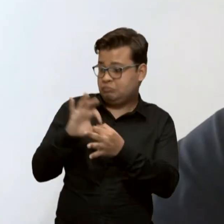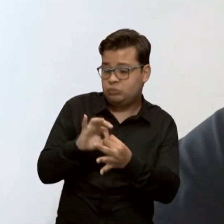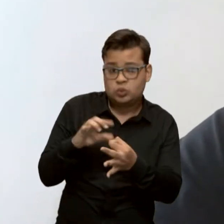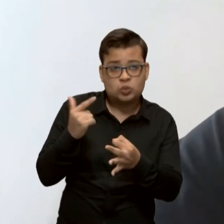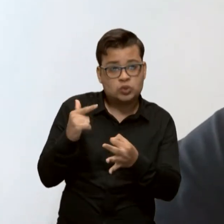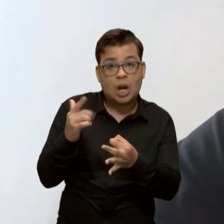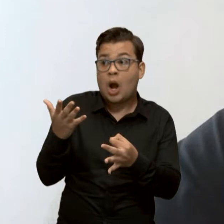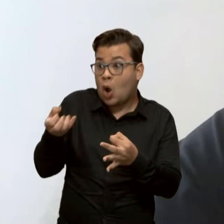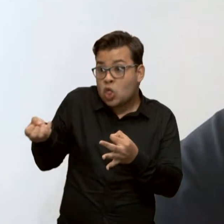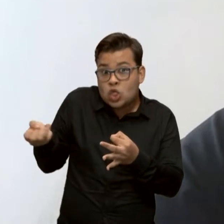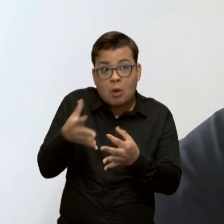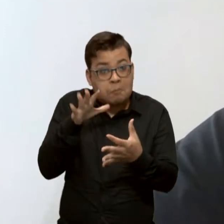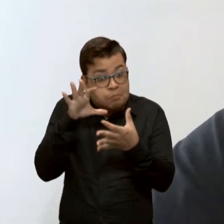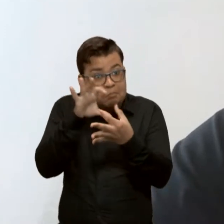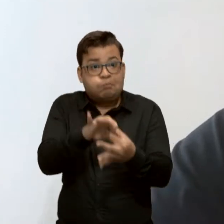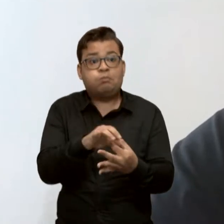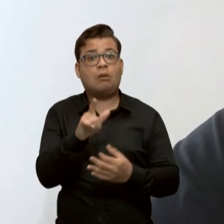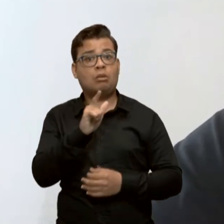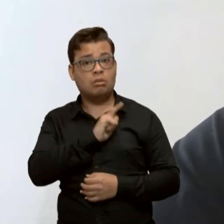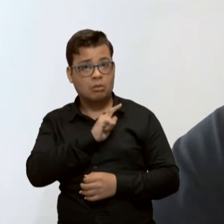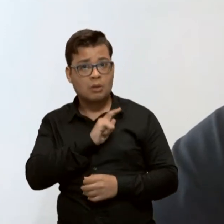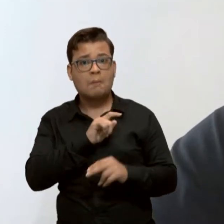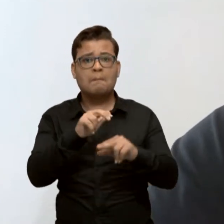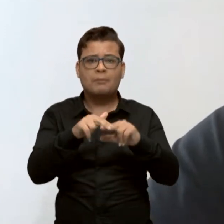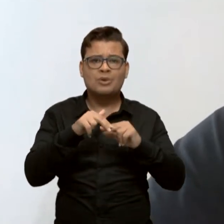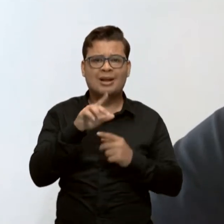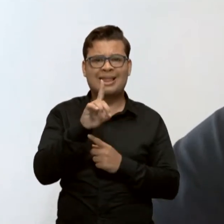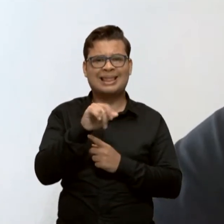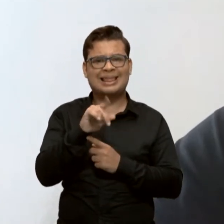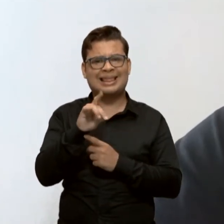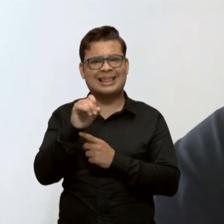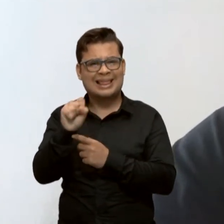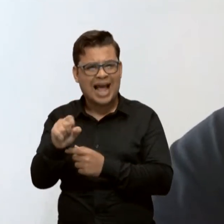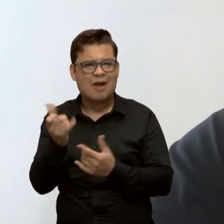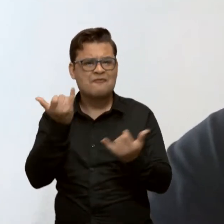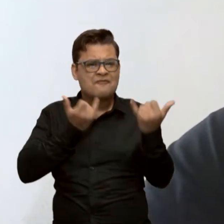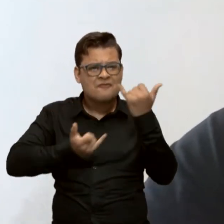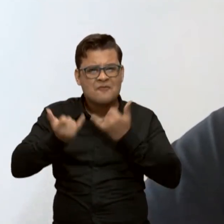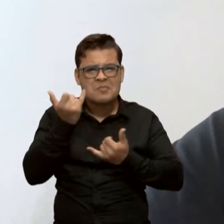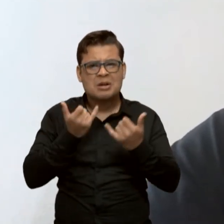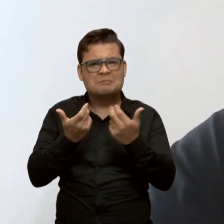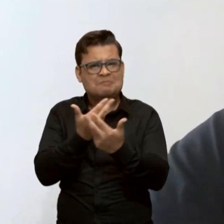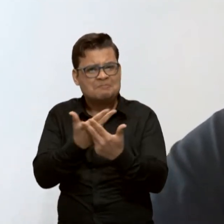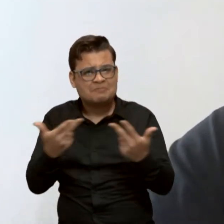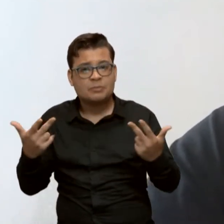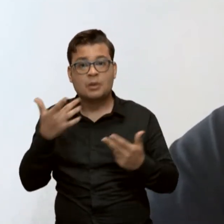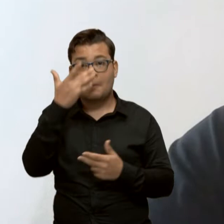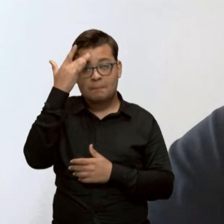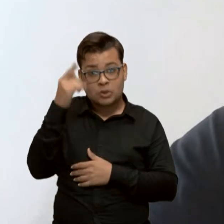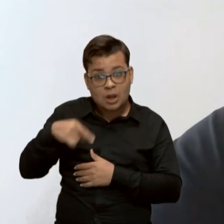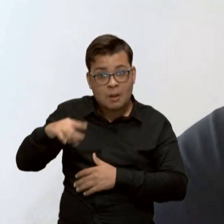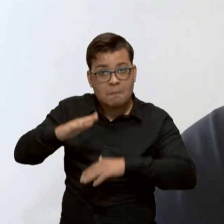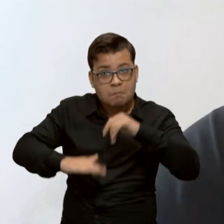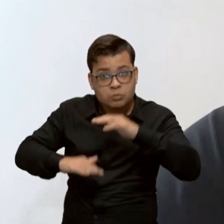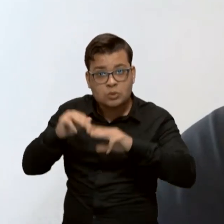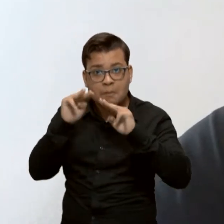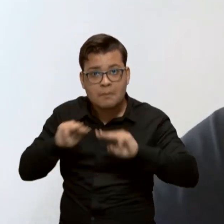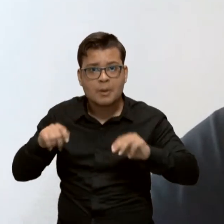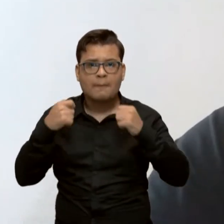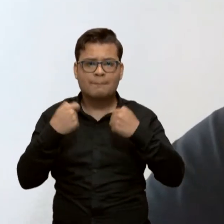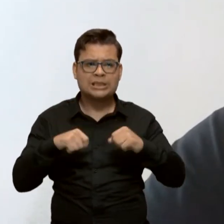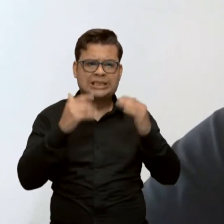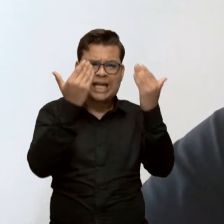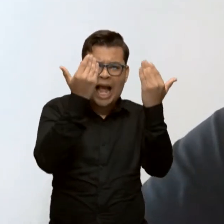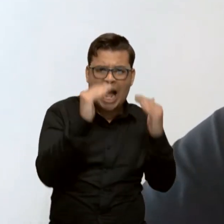existem, né, justamente pela profusão de dados. Então, esse profissional de marketing ele precisa ter conhecimento analítico, conhecer ferramentas básicas